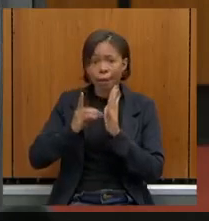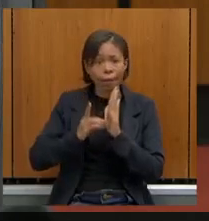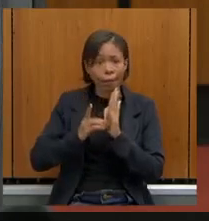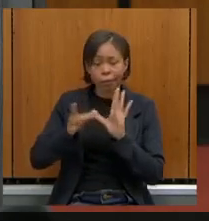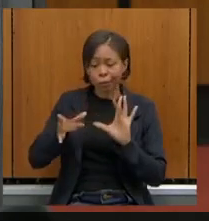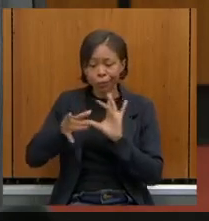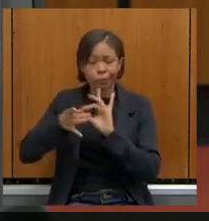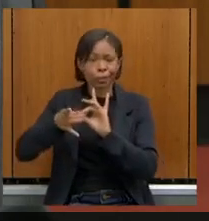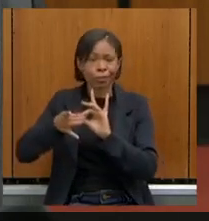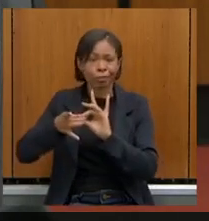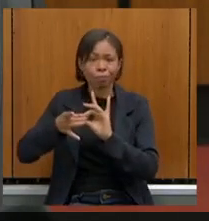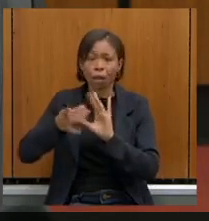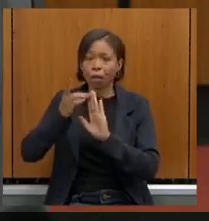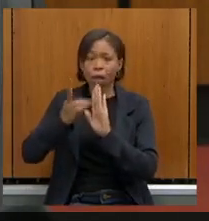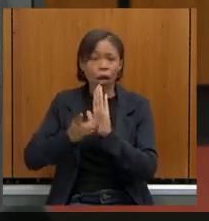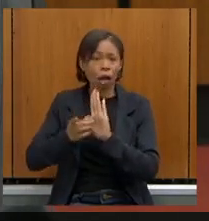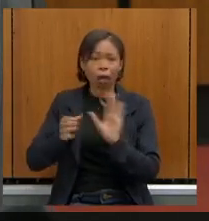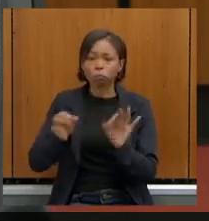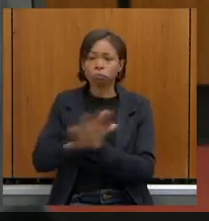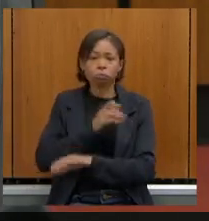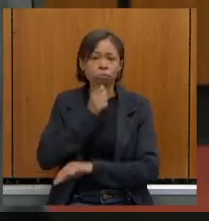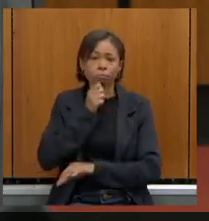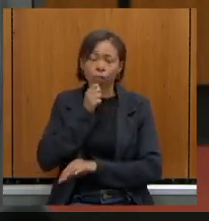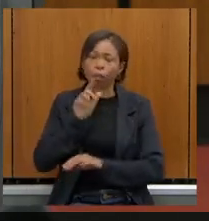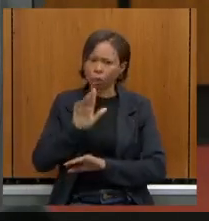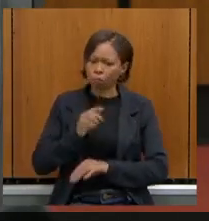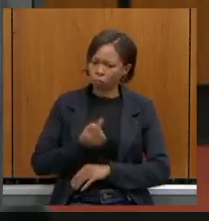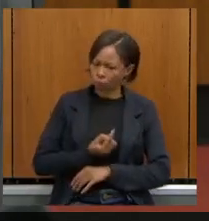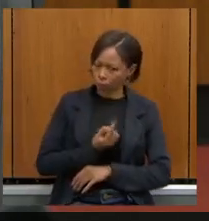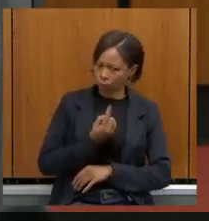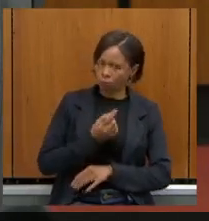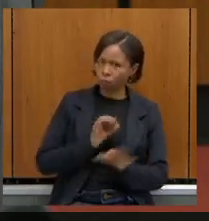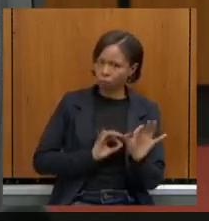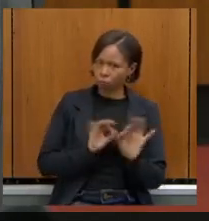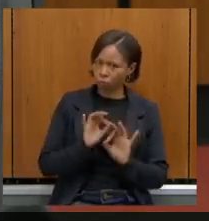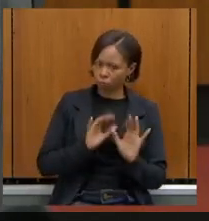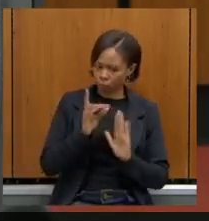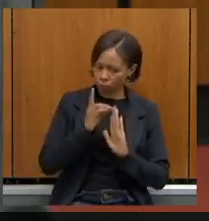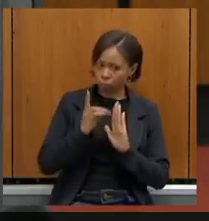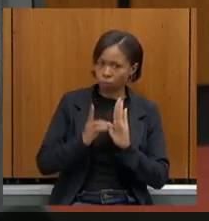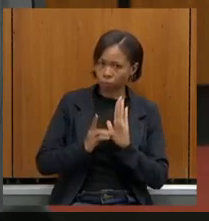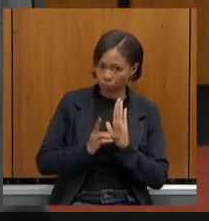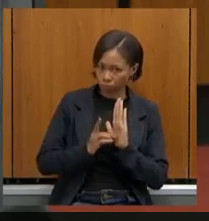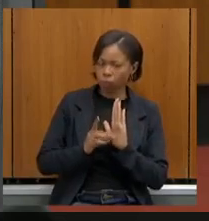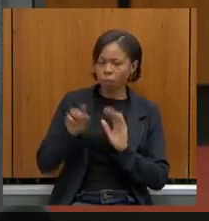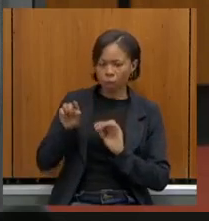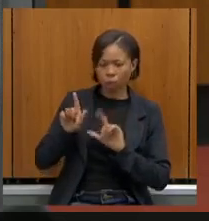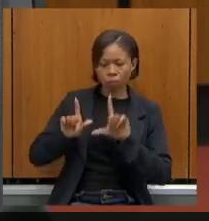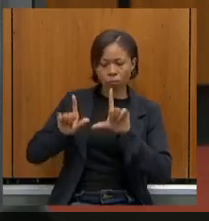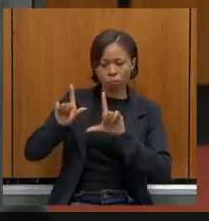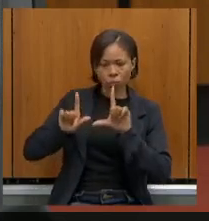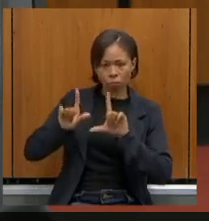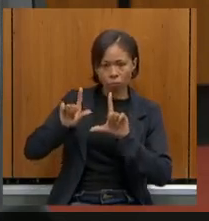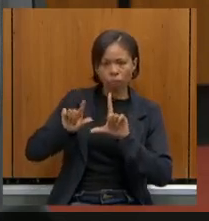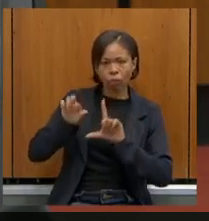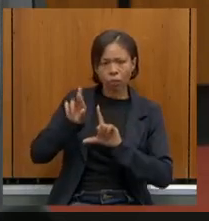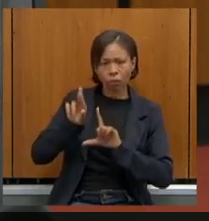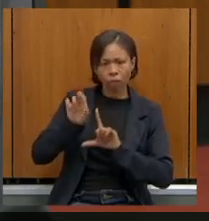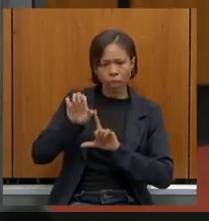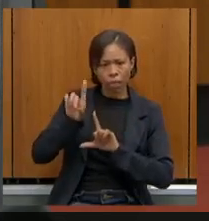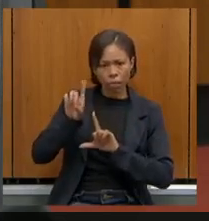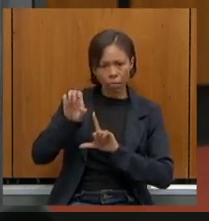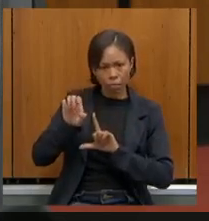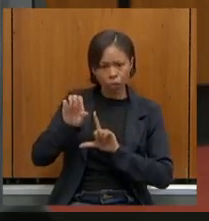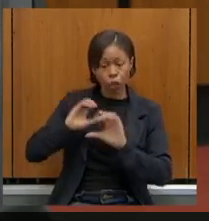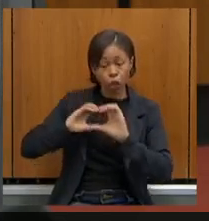a primeira coisa foi criar, de fato, o decreto, estruturando ela como uma empresa mineira de comunicação para fortalecê-la,